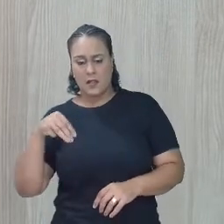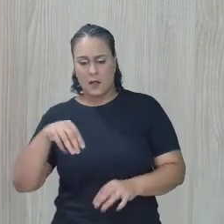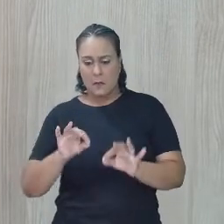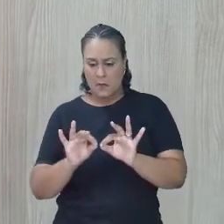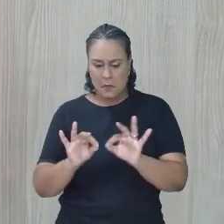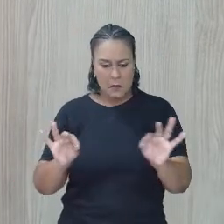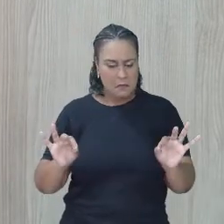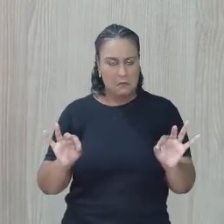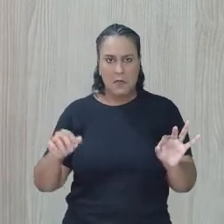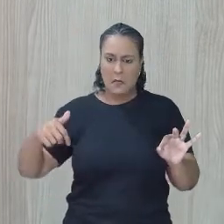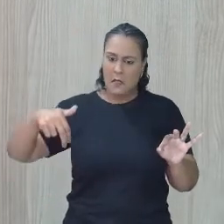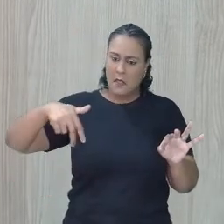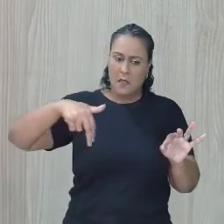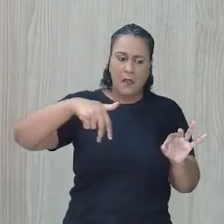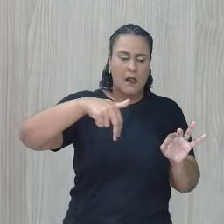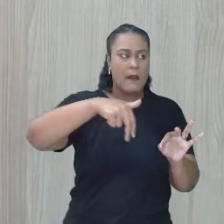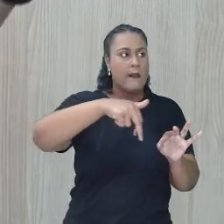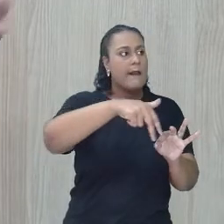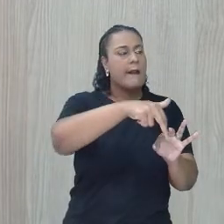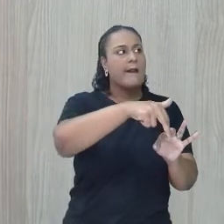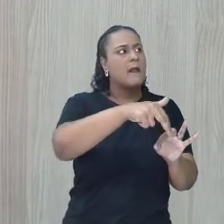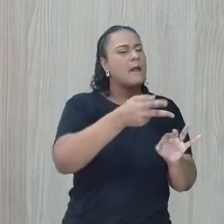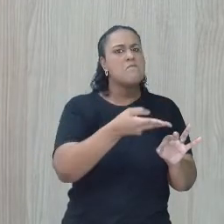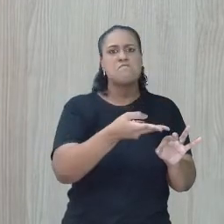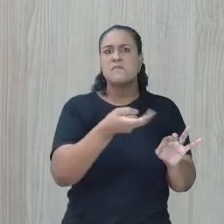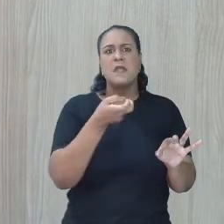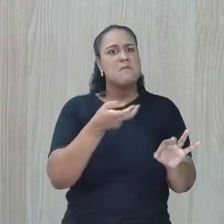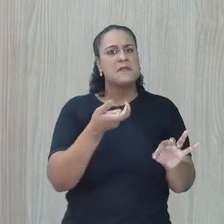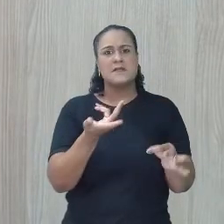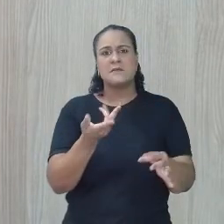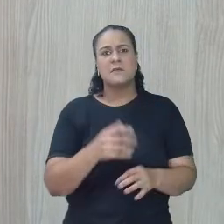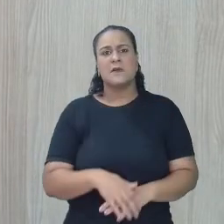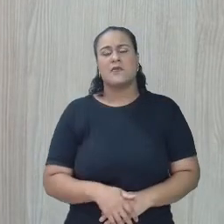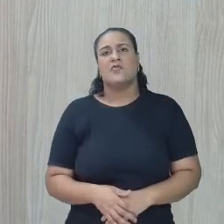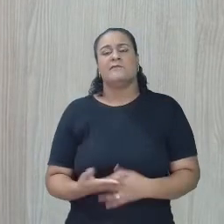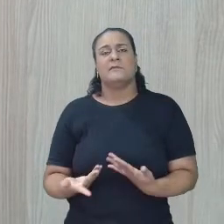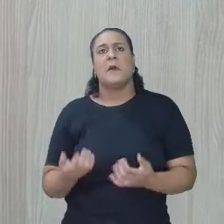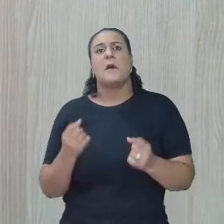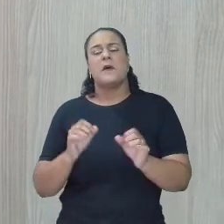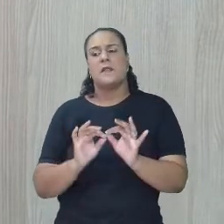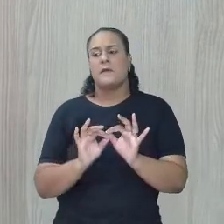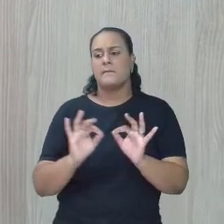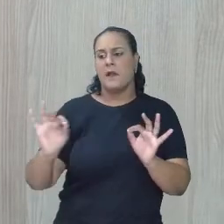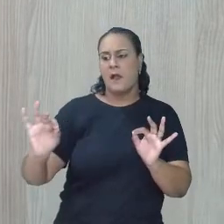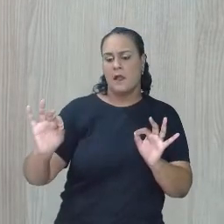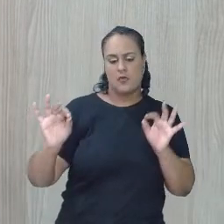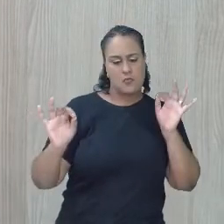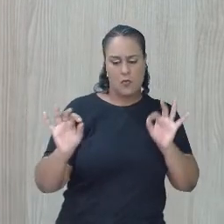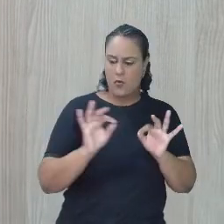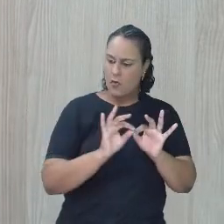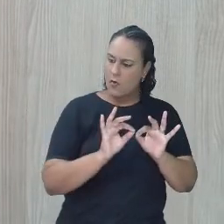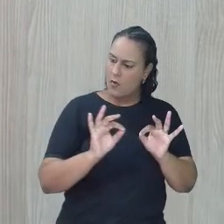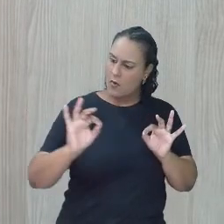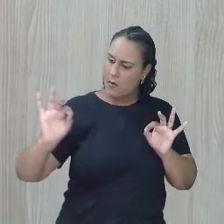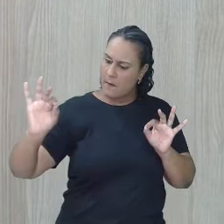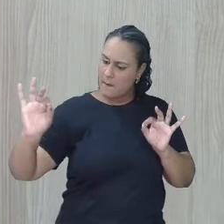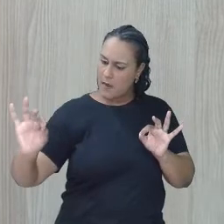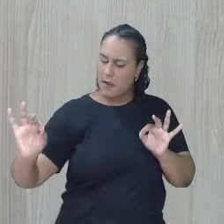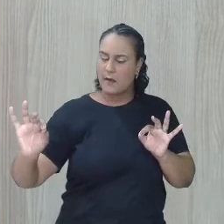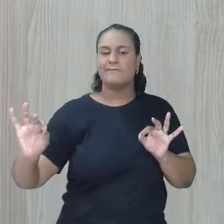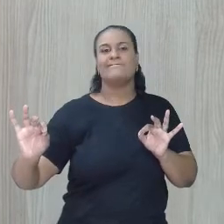se é a distância aí de umas 10 ruas, se é a distância de um ponto até outro aí do seu bairro,